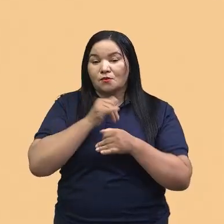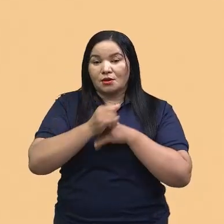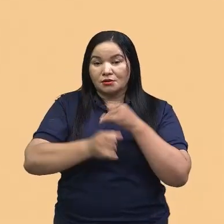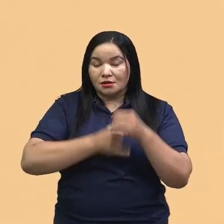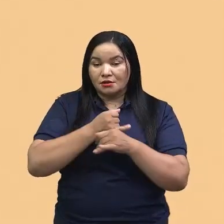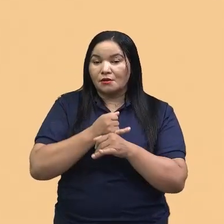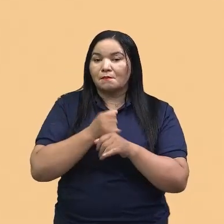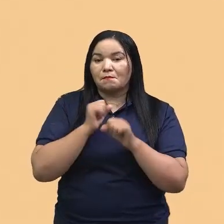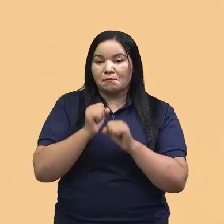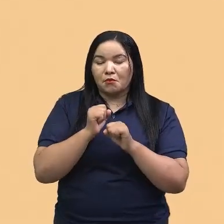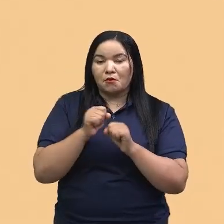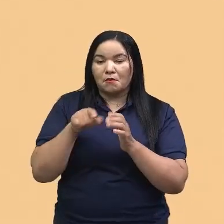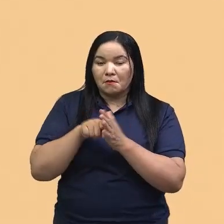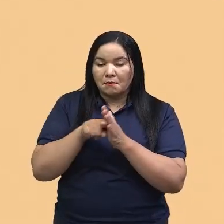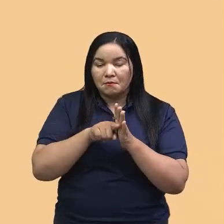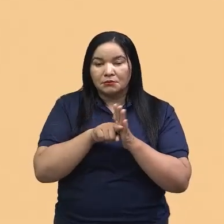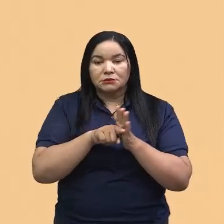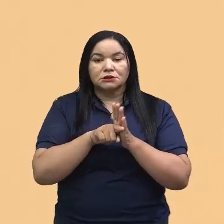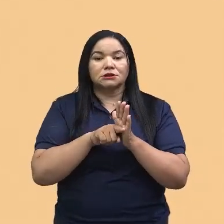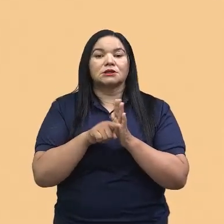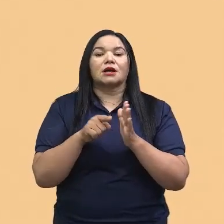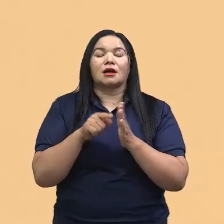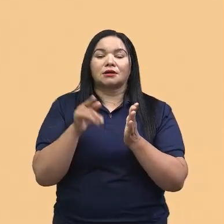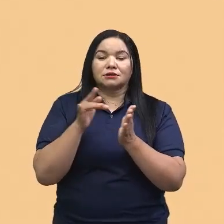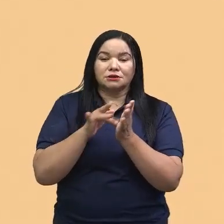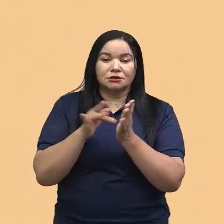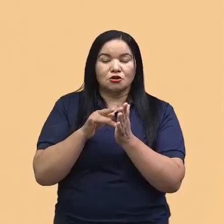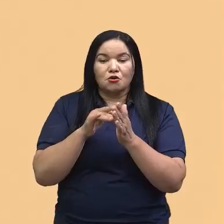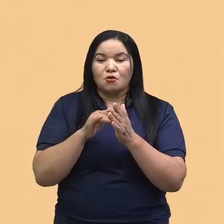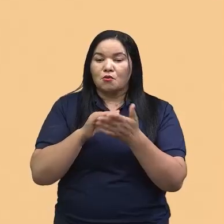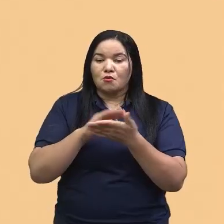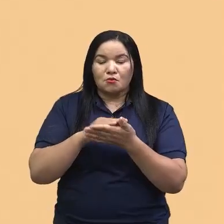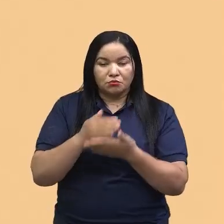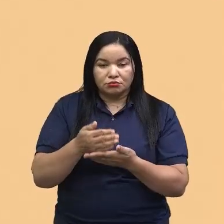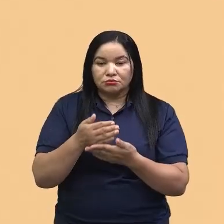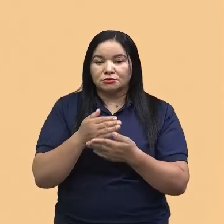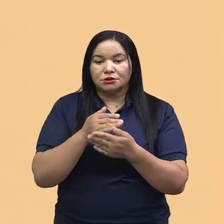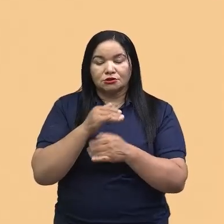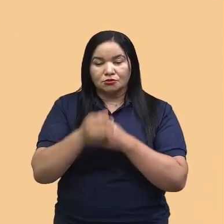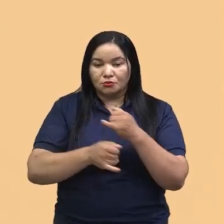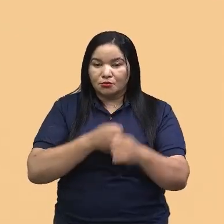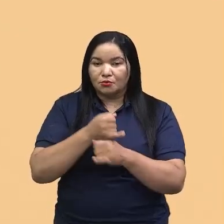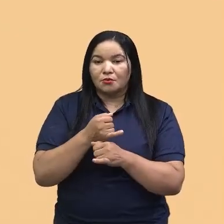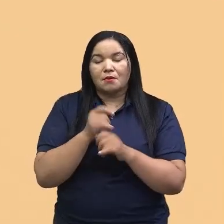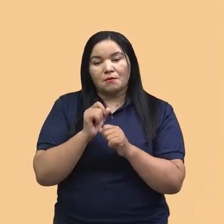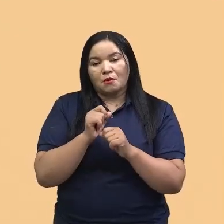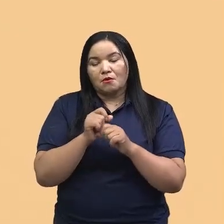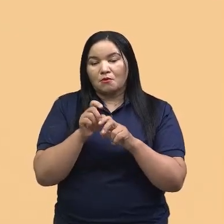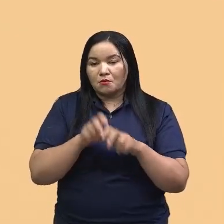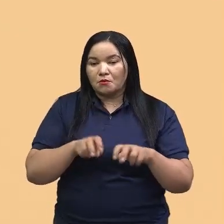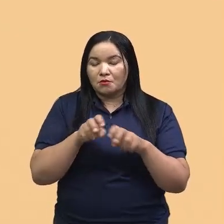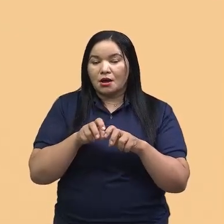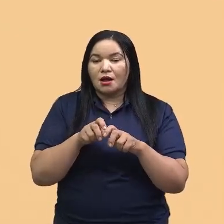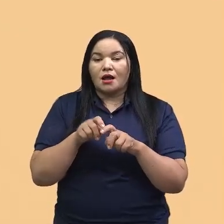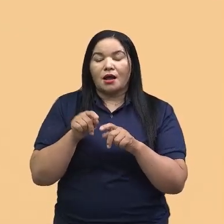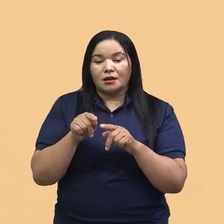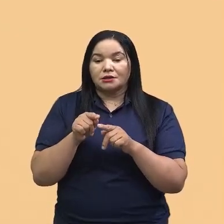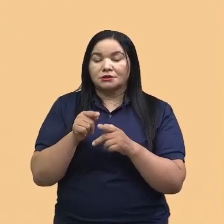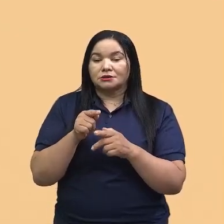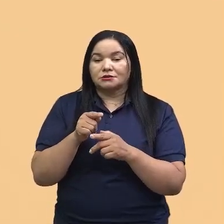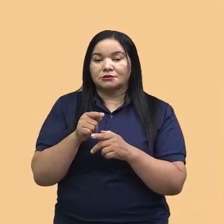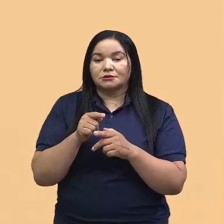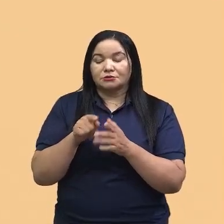então utilize seu smartphone, seu computador, né, para acessar essas informações e fazer